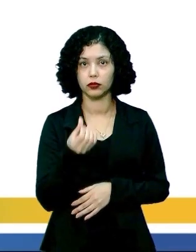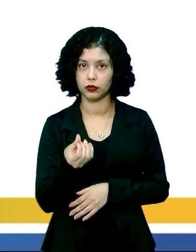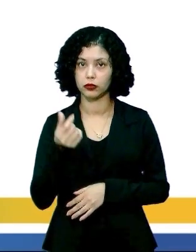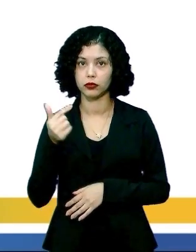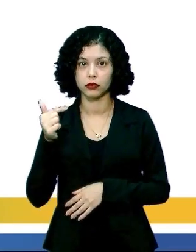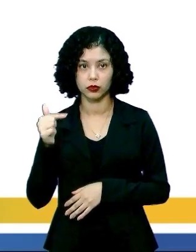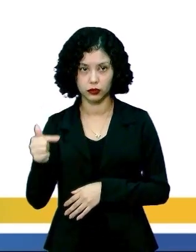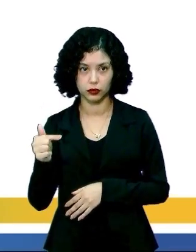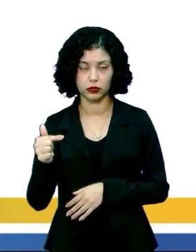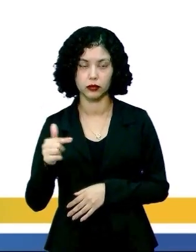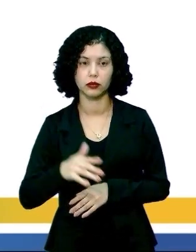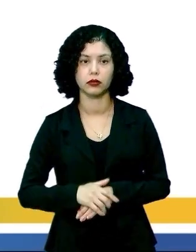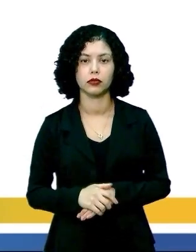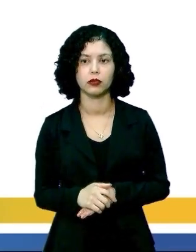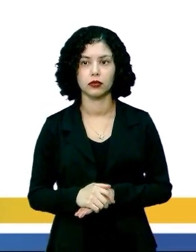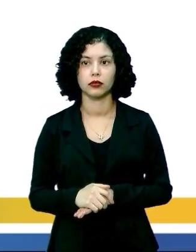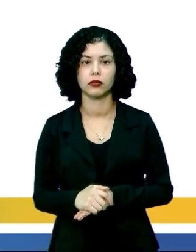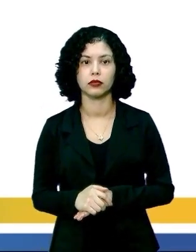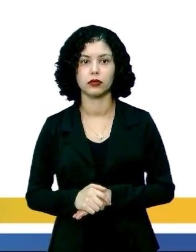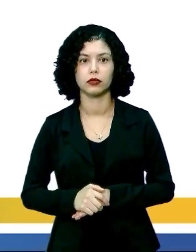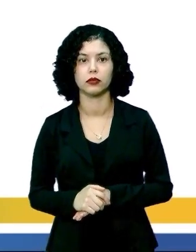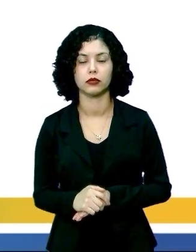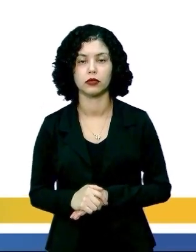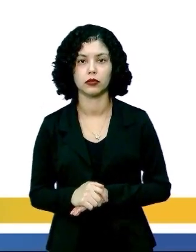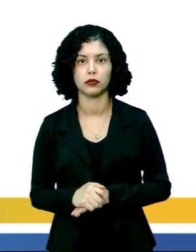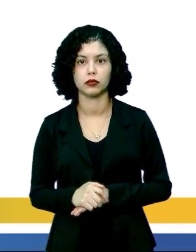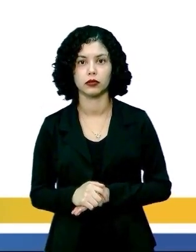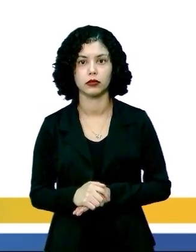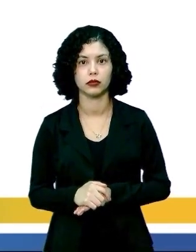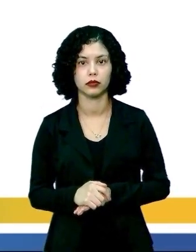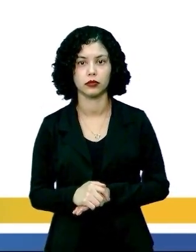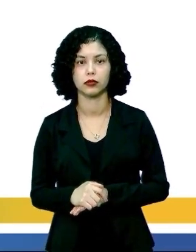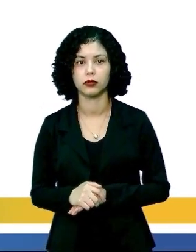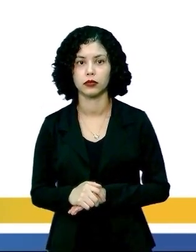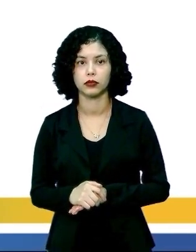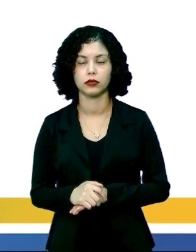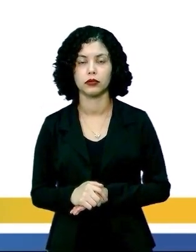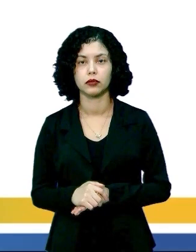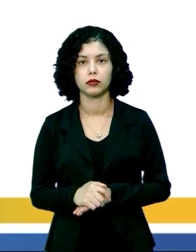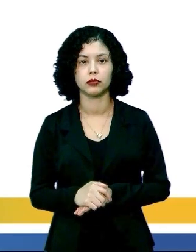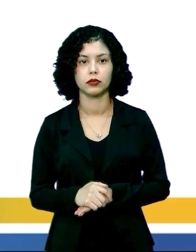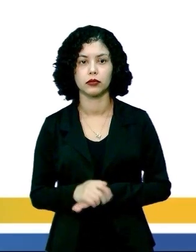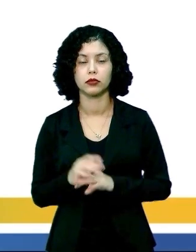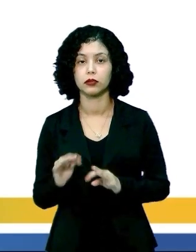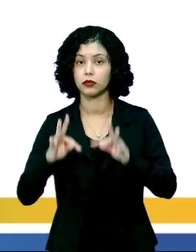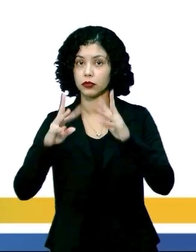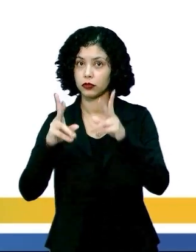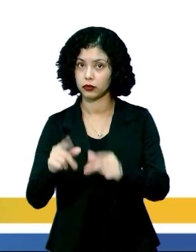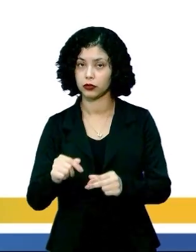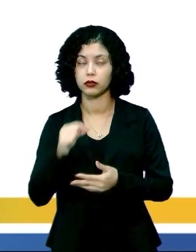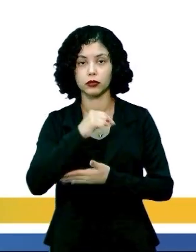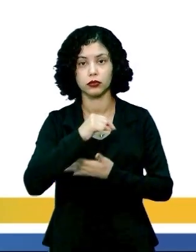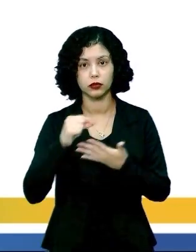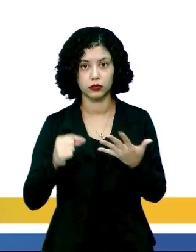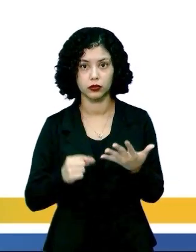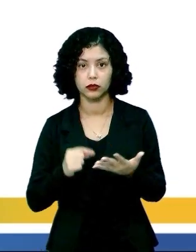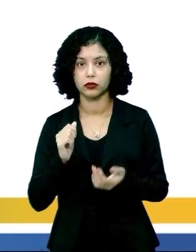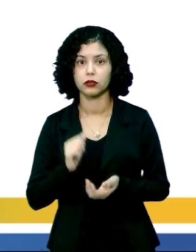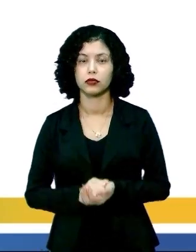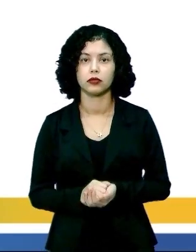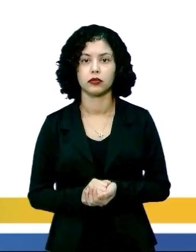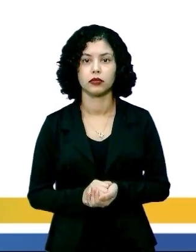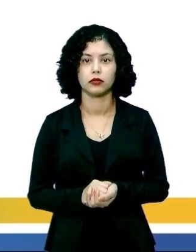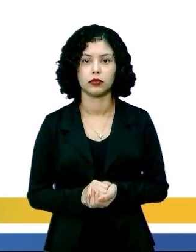um conjunto, tá? Olha aí, quem é o contradomínio? É todos os elementos que